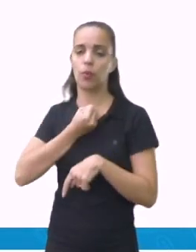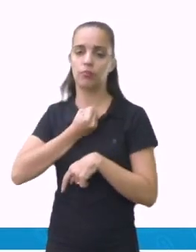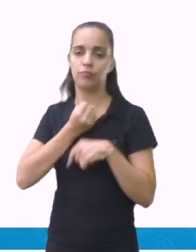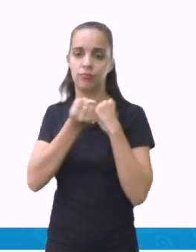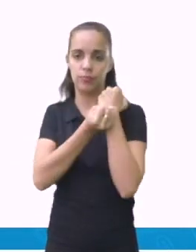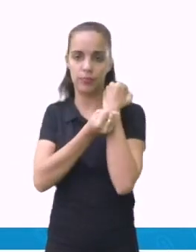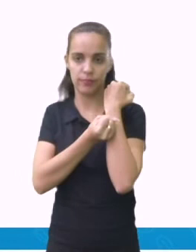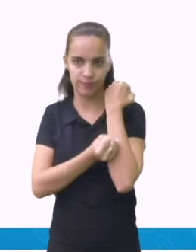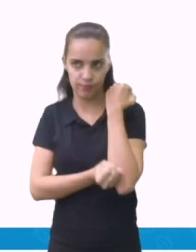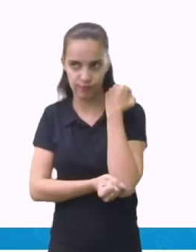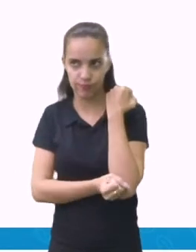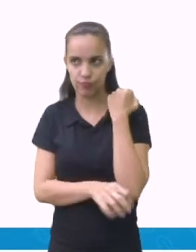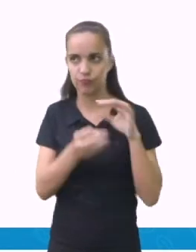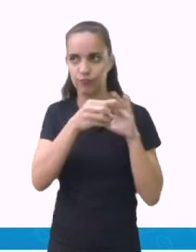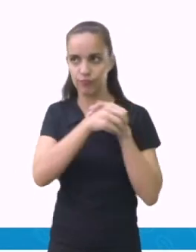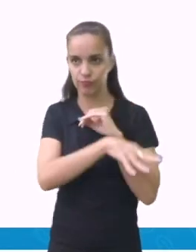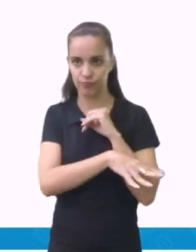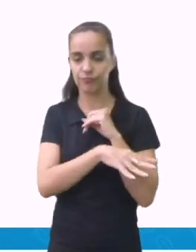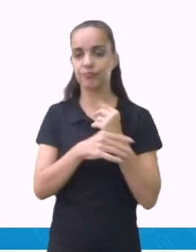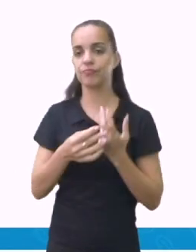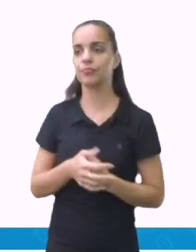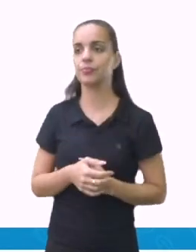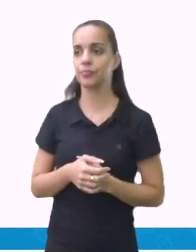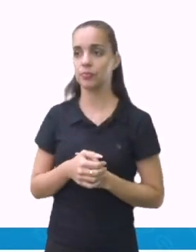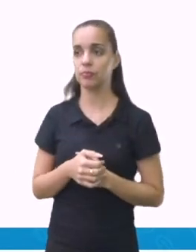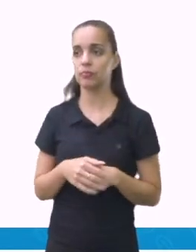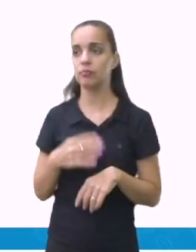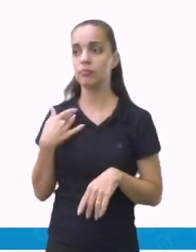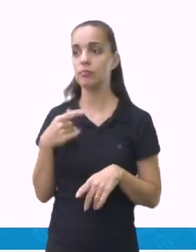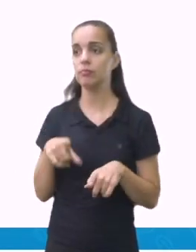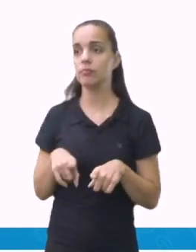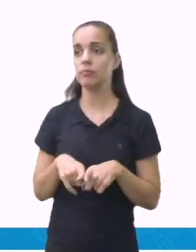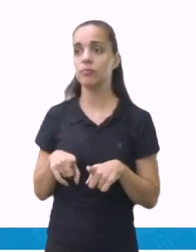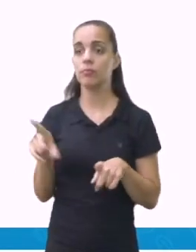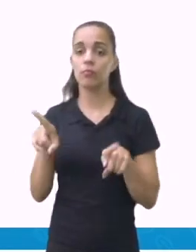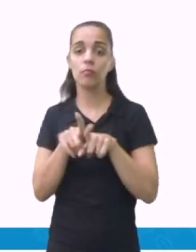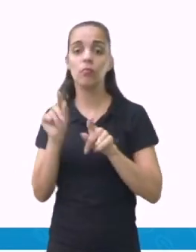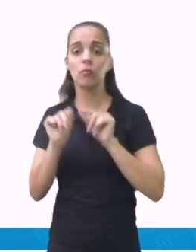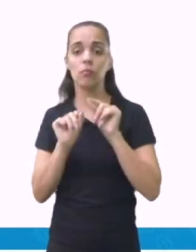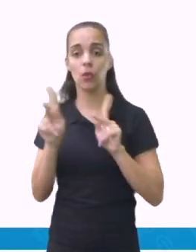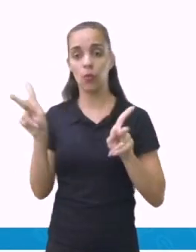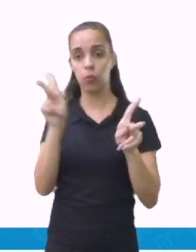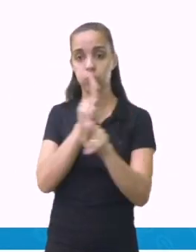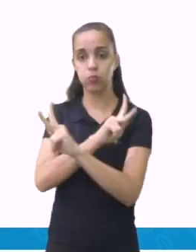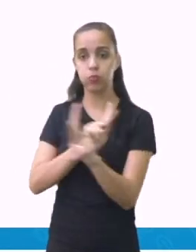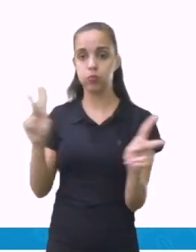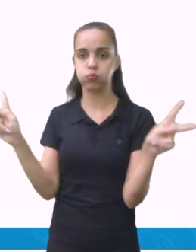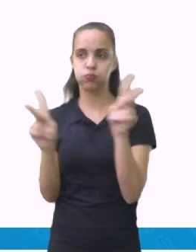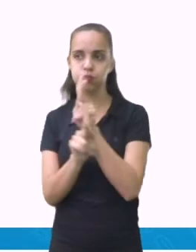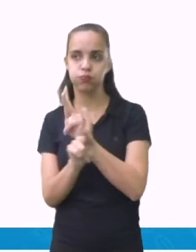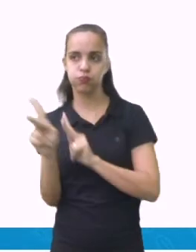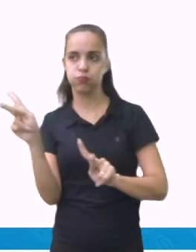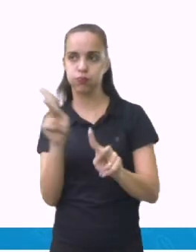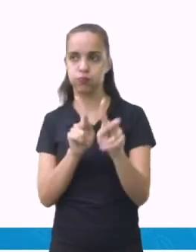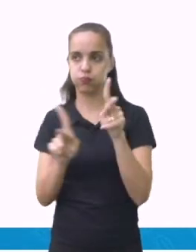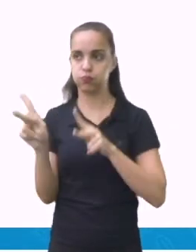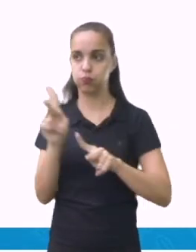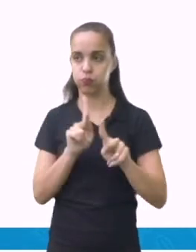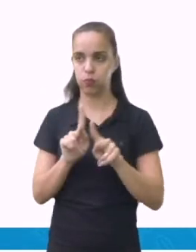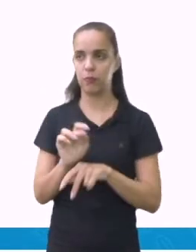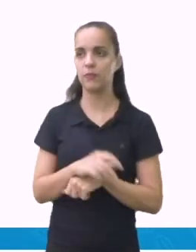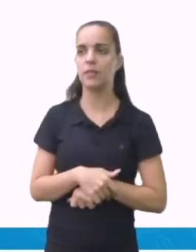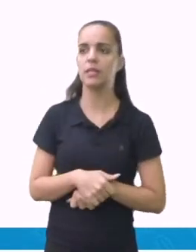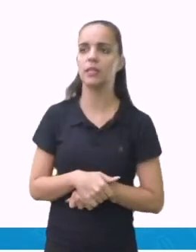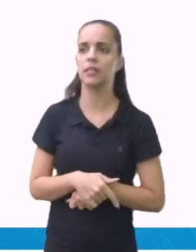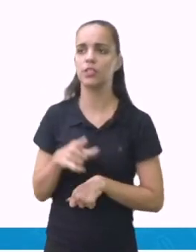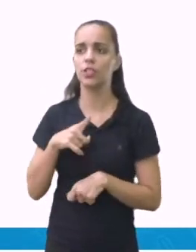ele libera a semente, tá? Temos também o vento, olha jogando, né?